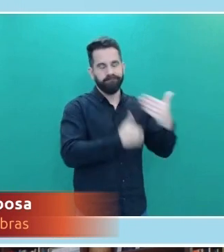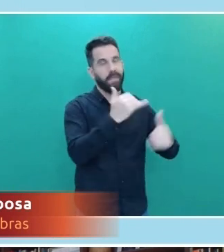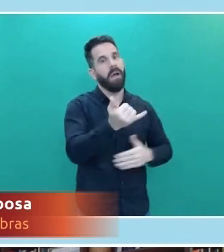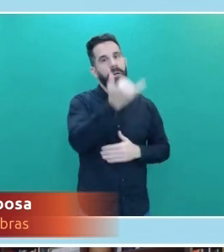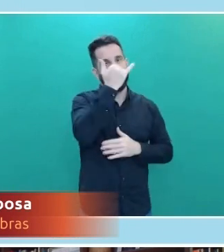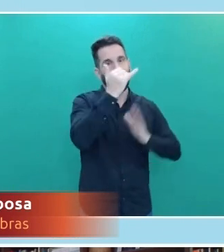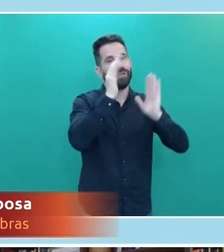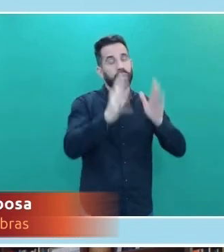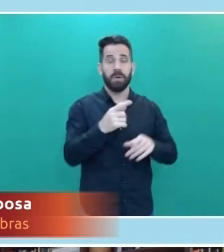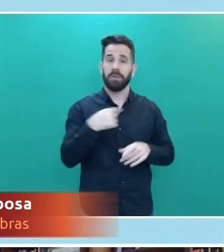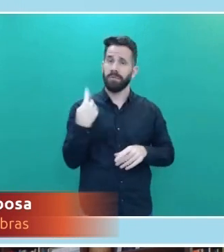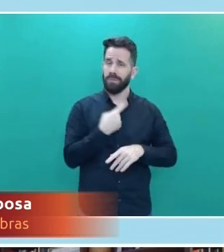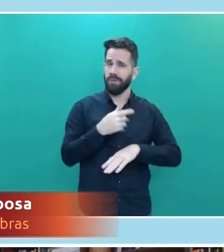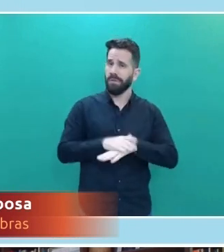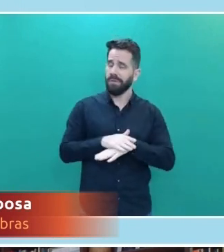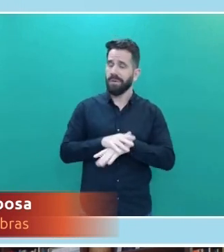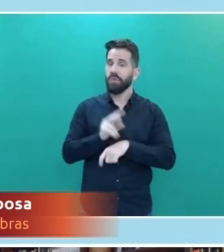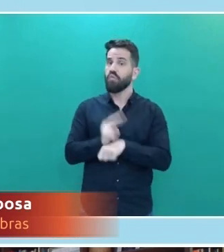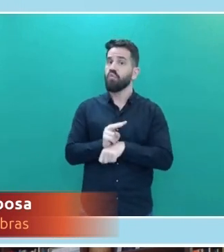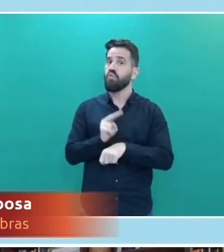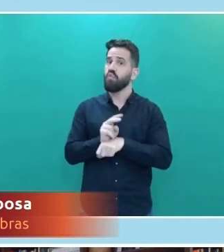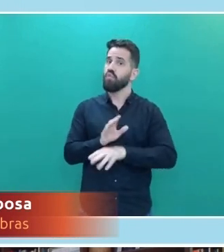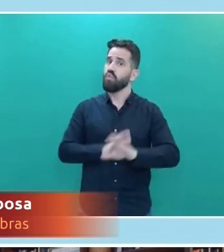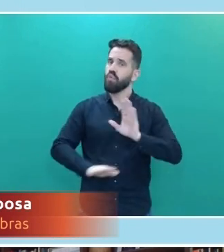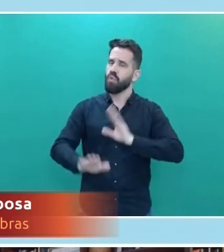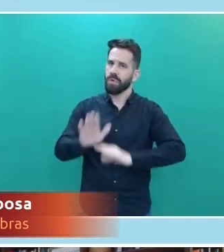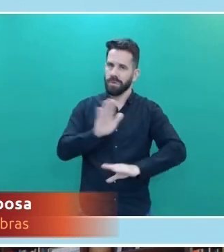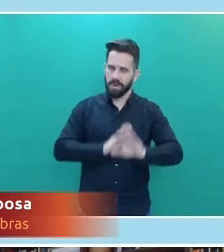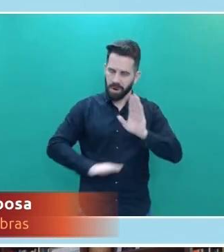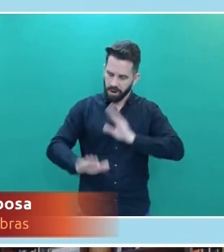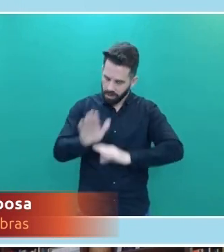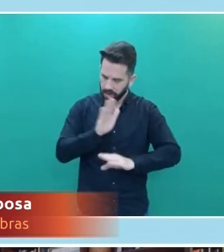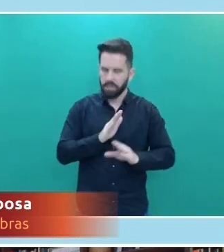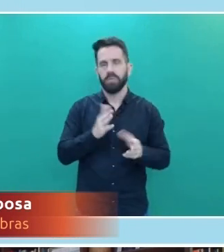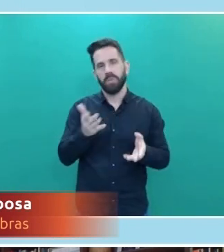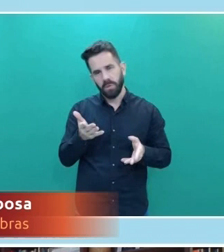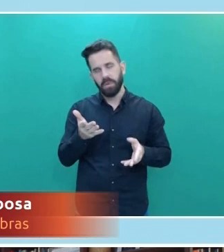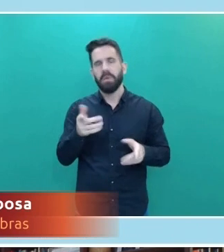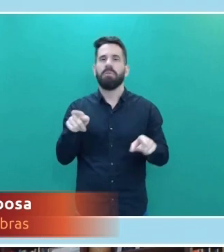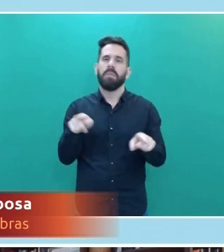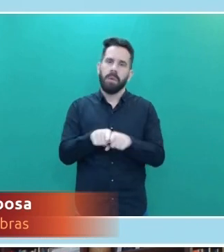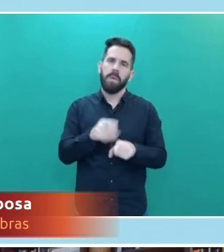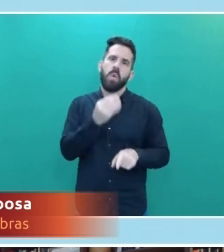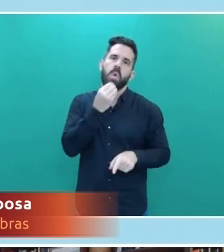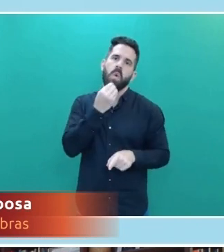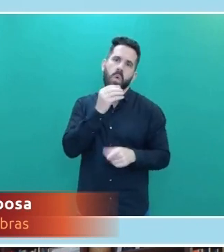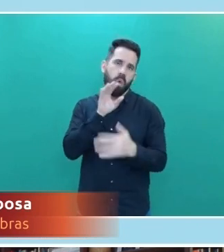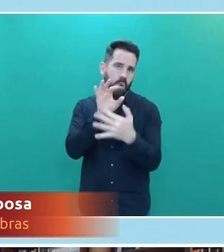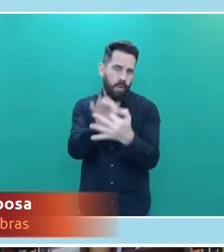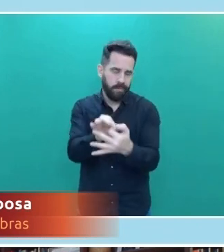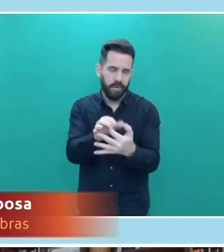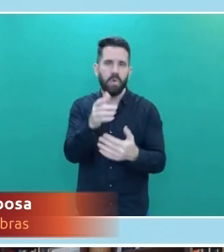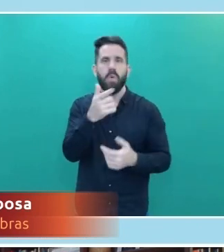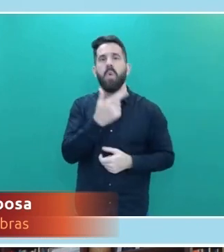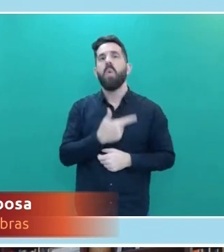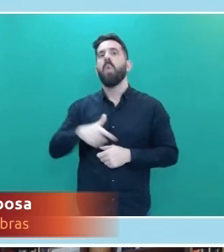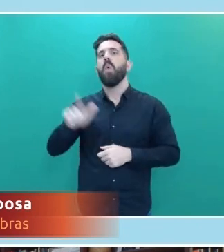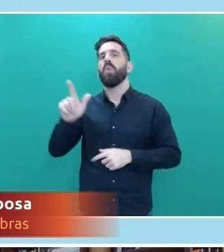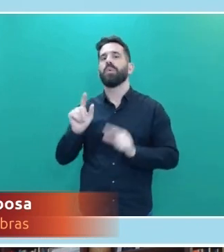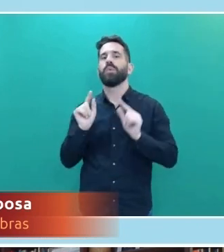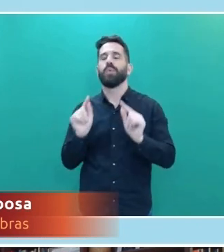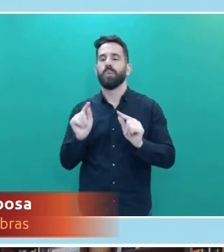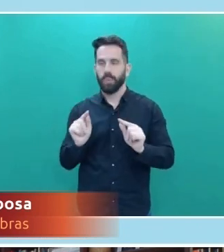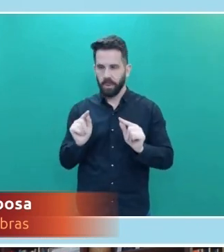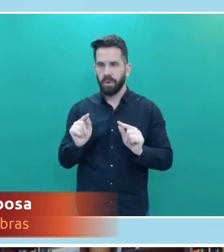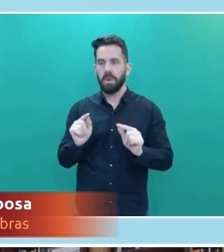muito cuidado em relação a isso, inclusive com o impacto que pode causar